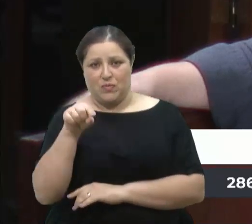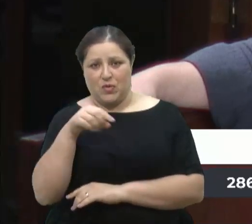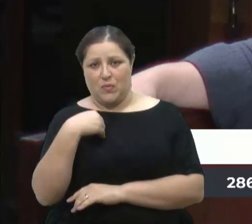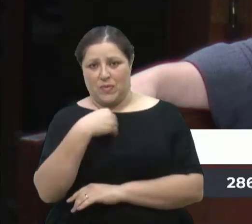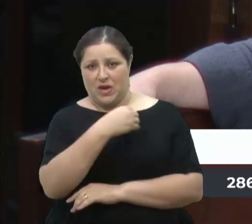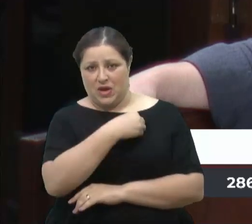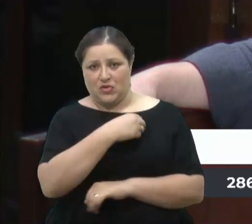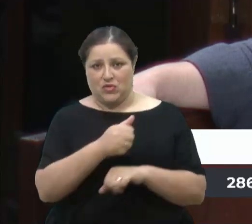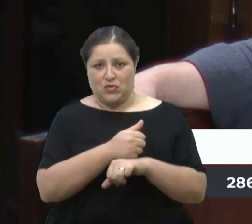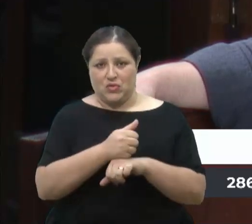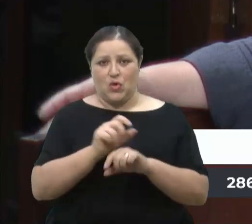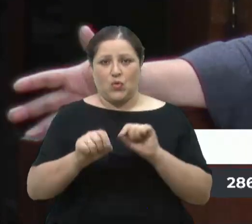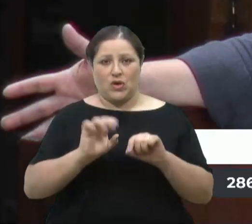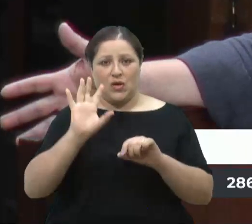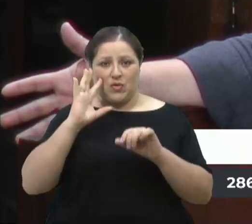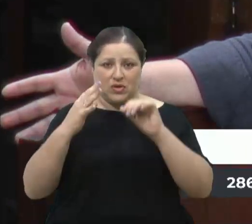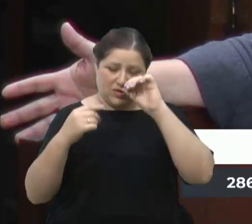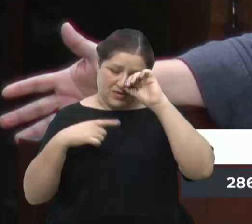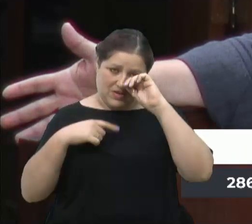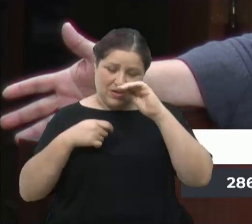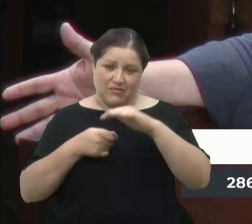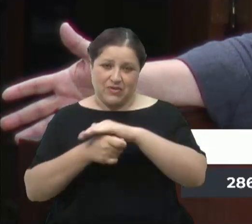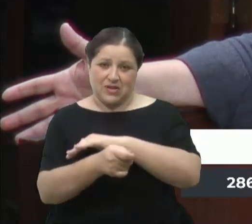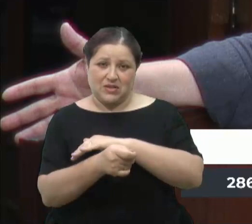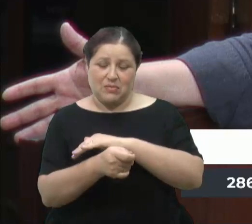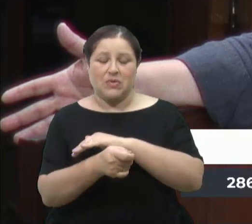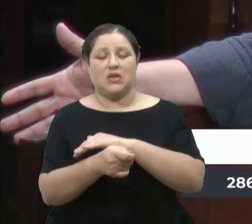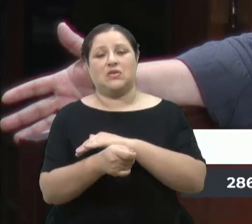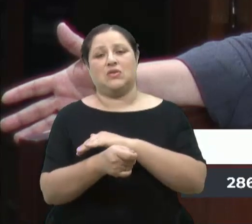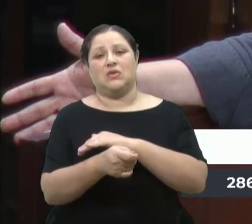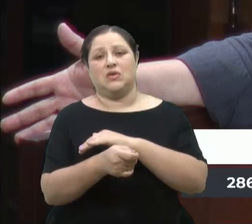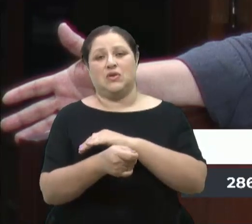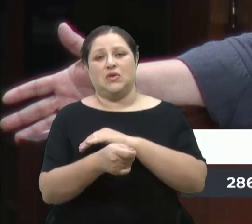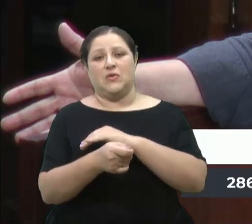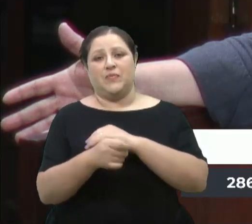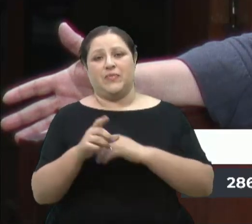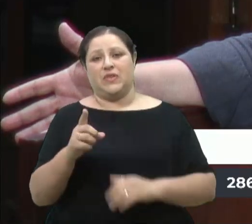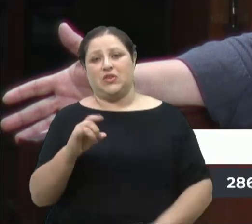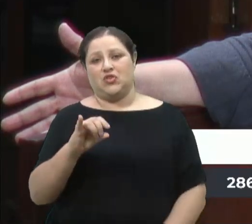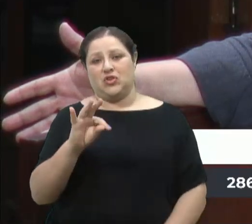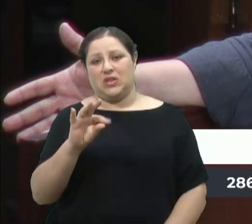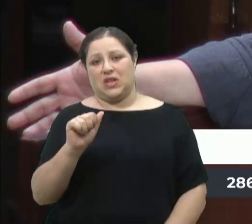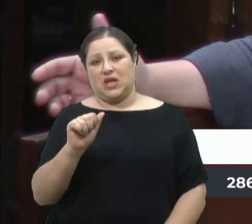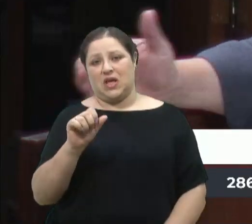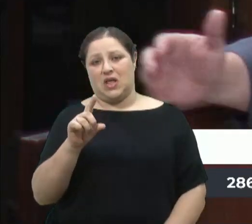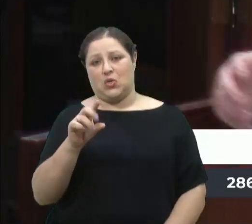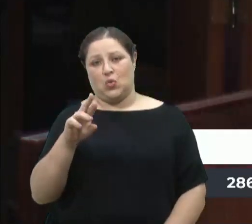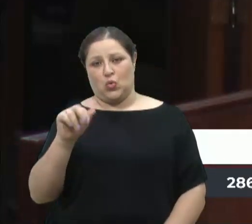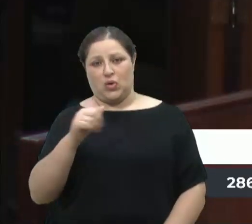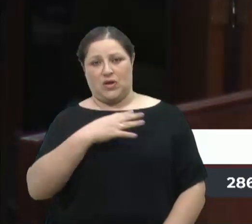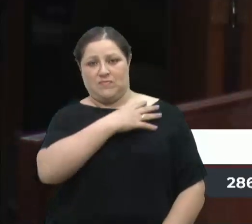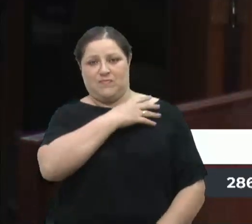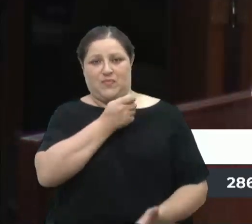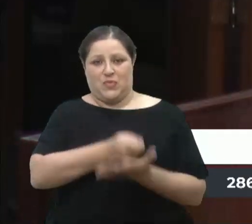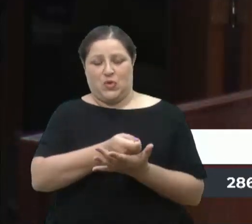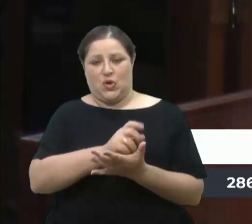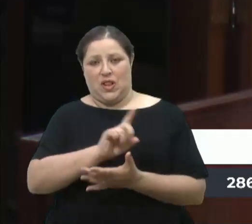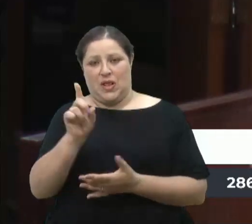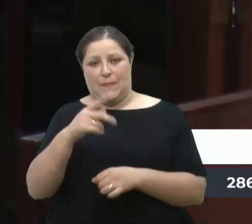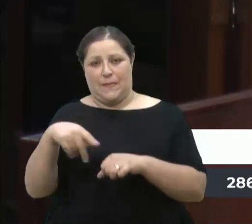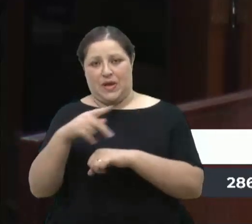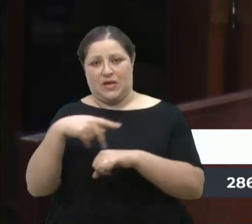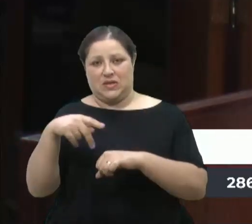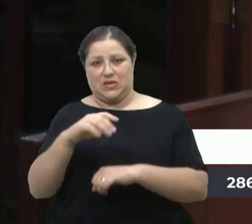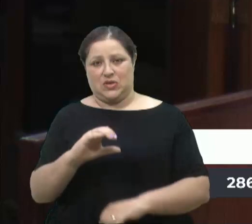aonde o que que vai acontecer financiamento para a ditadura de Cuba porque a maior parte